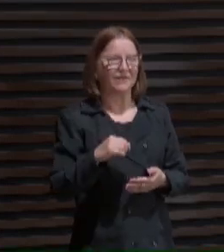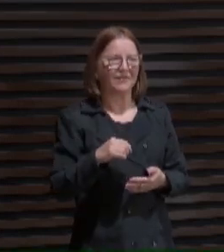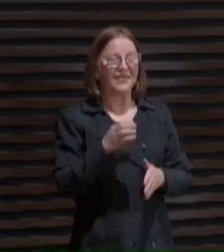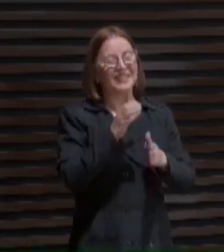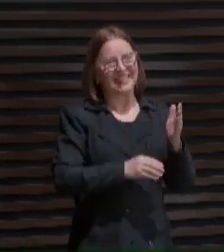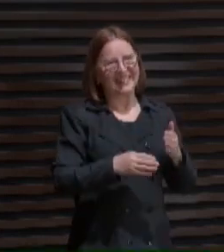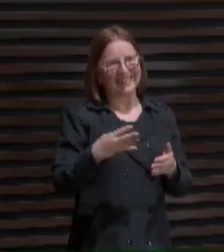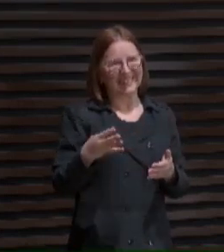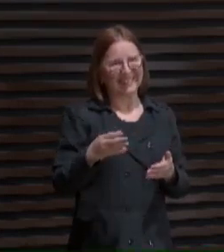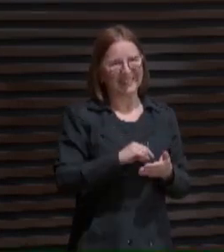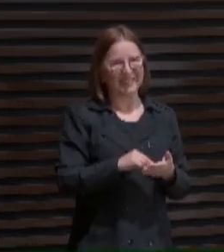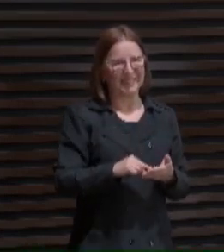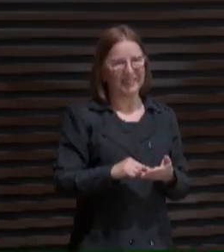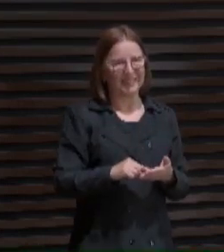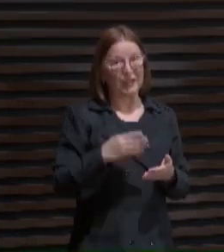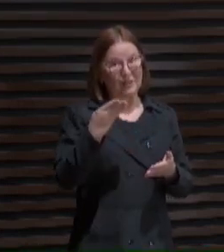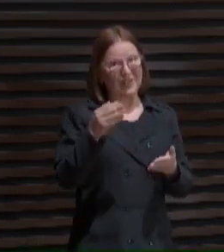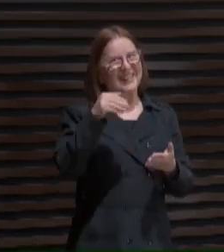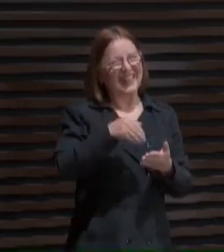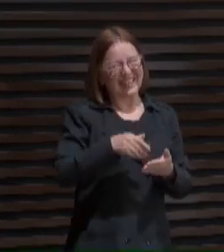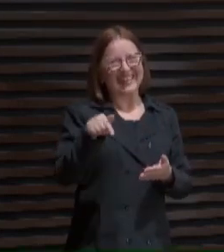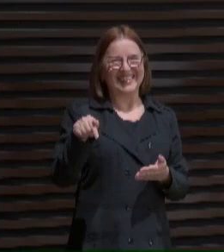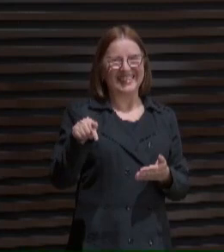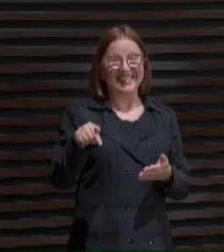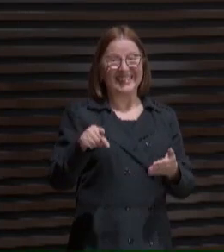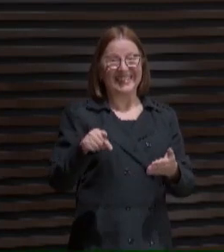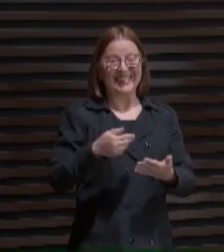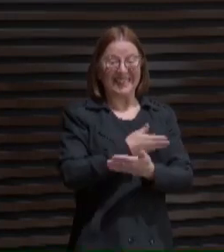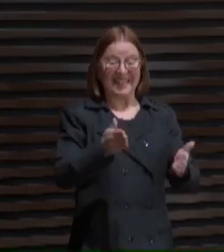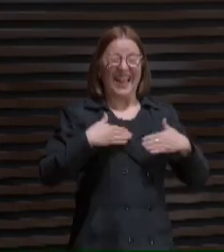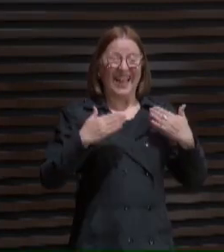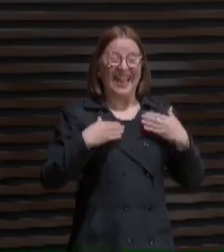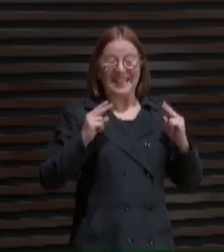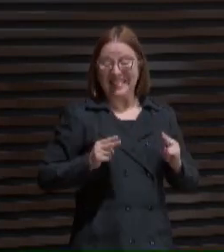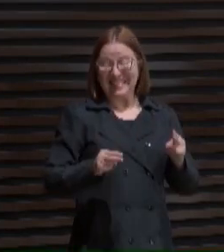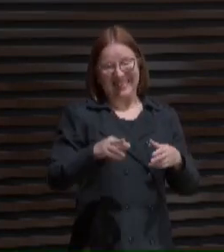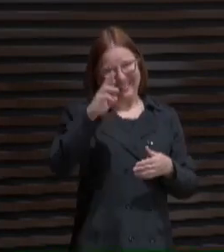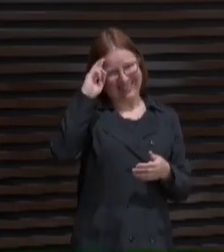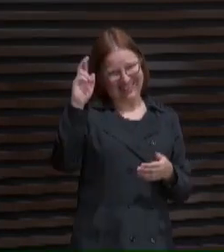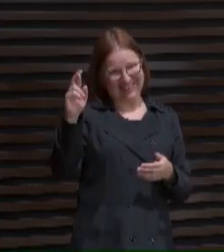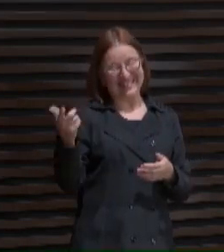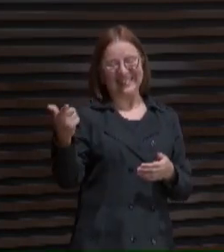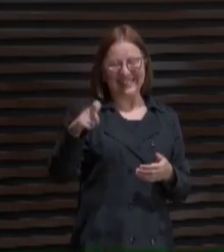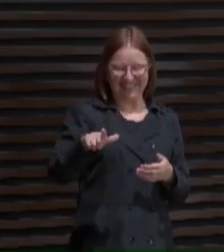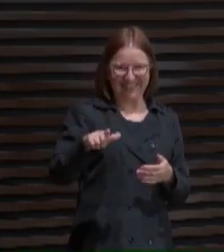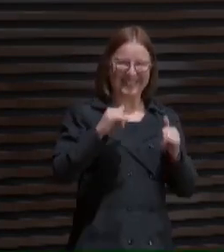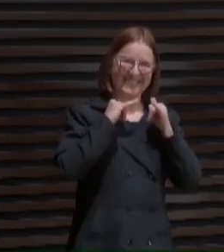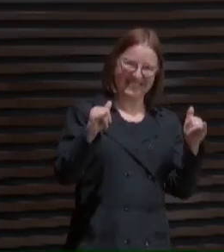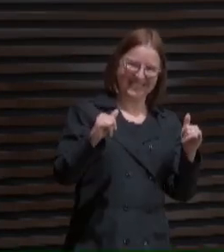Capítulo 4, versos de 4 a 7. Alegrai-vos sempre no Senhor. Outra vez